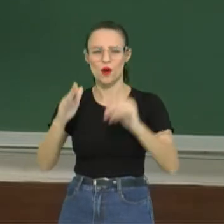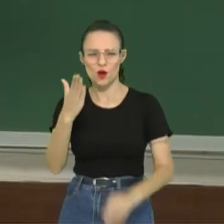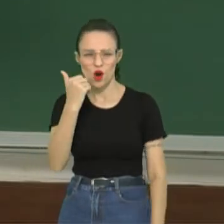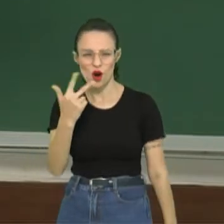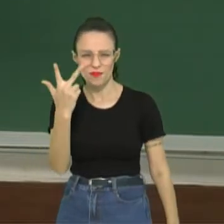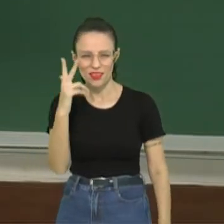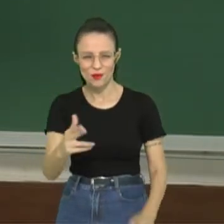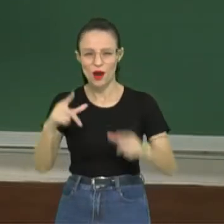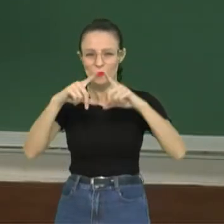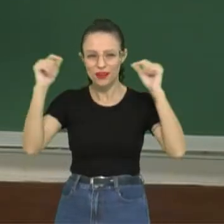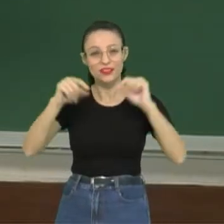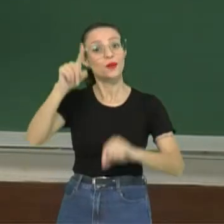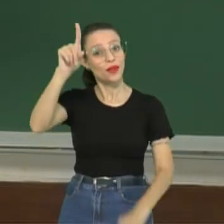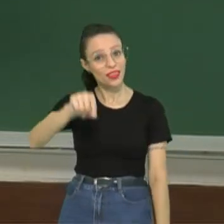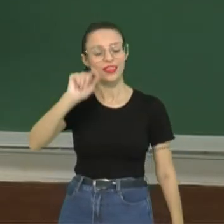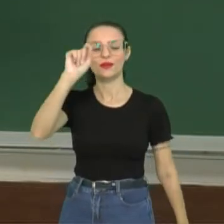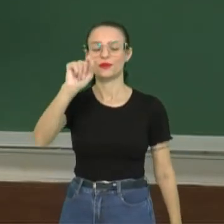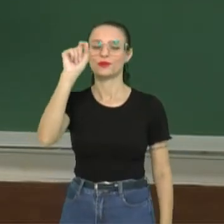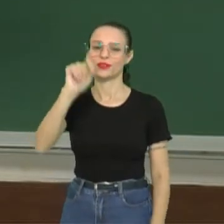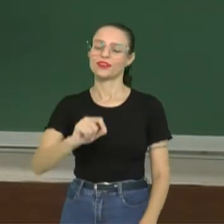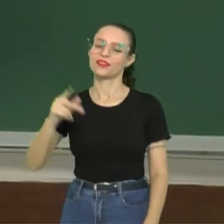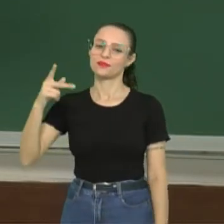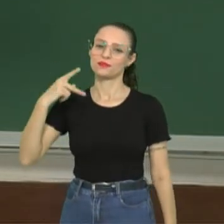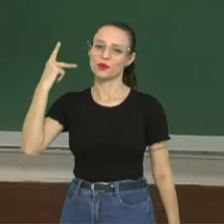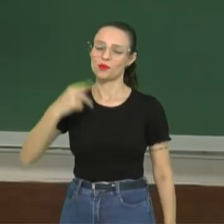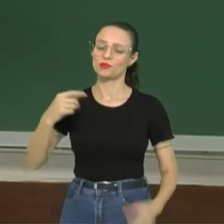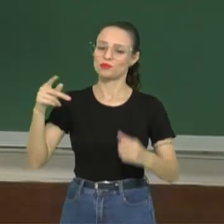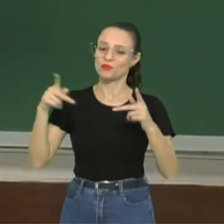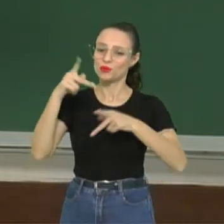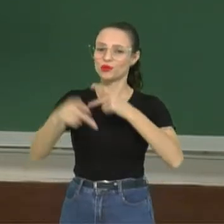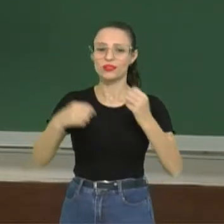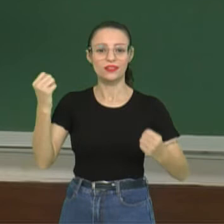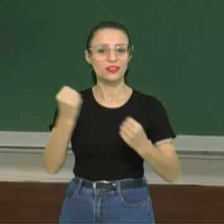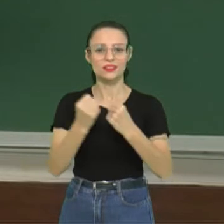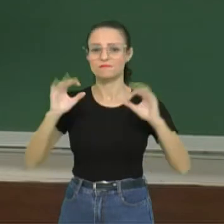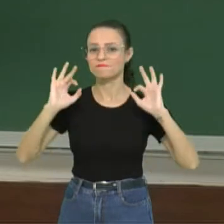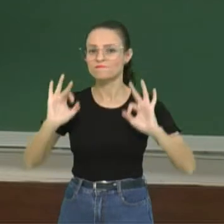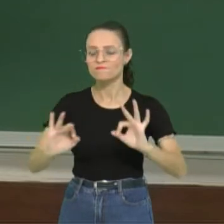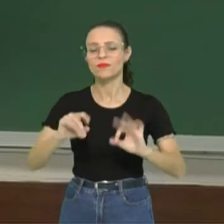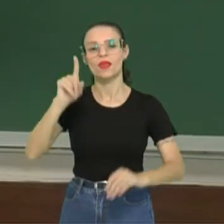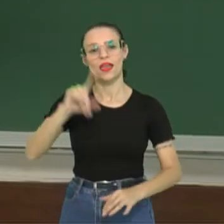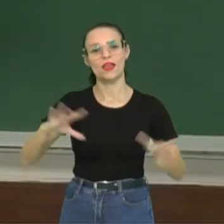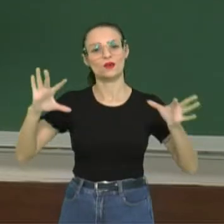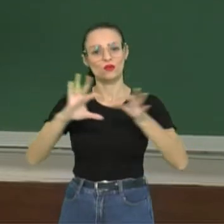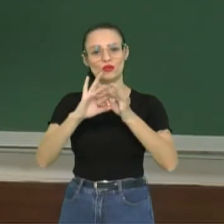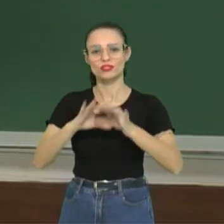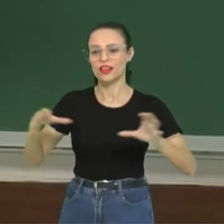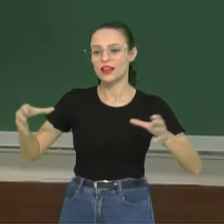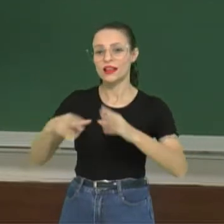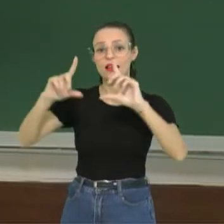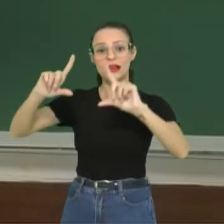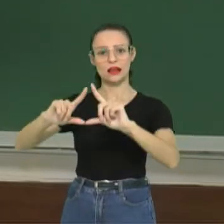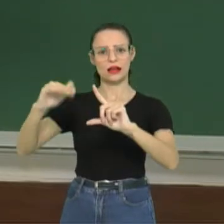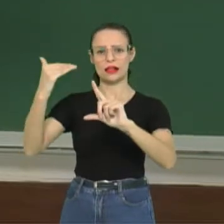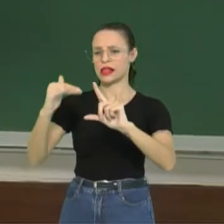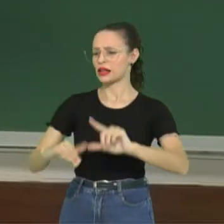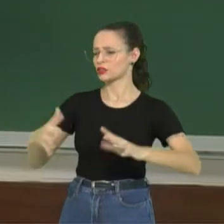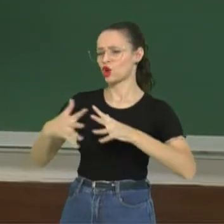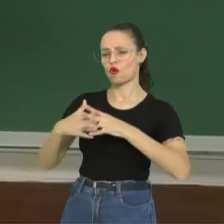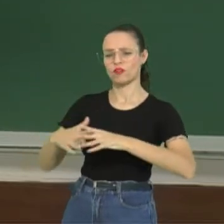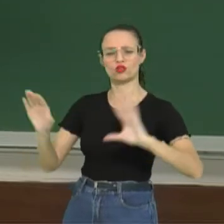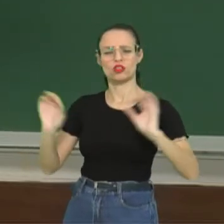pastel é Oi Déia populista por Excelência tá então essa conciliação de classes aqui não tem